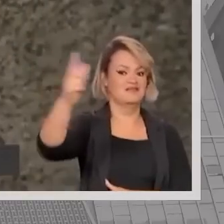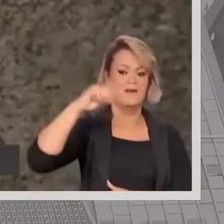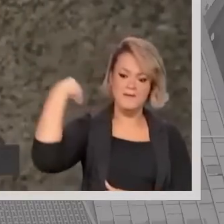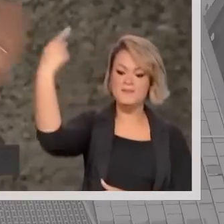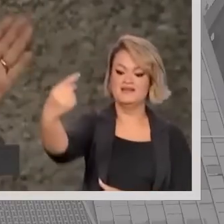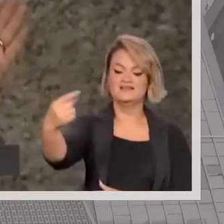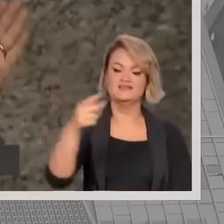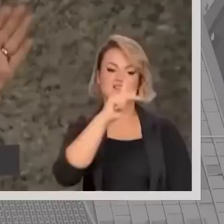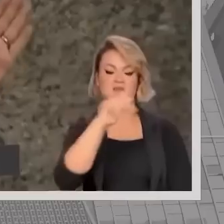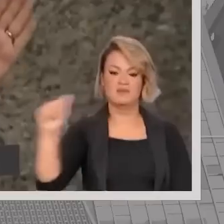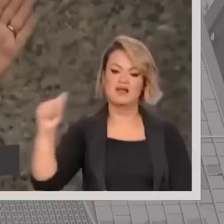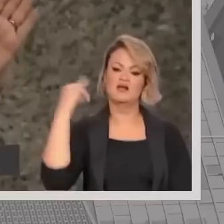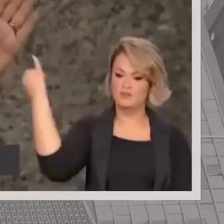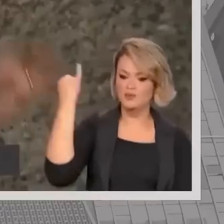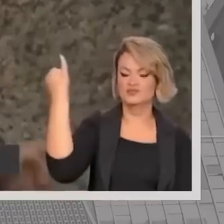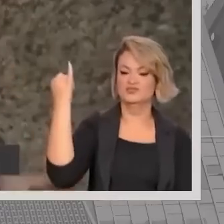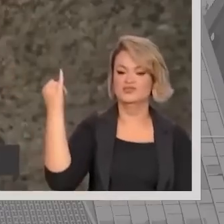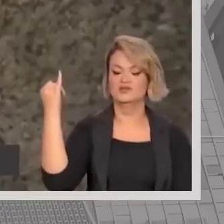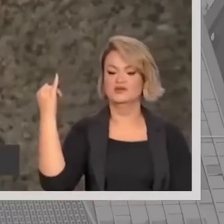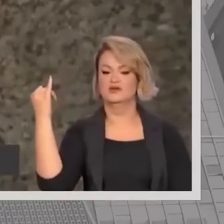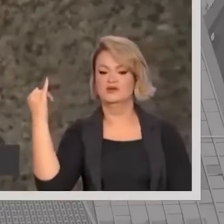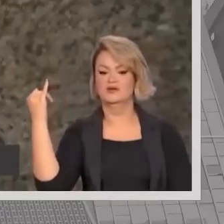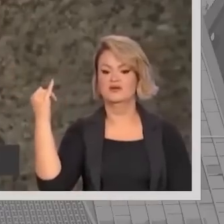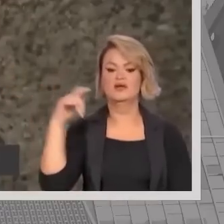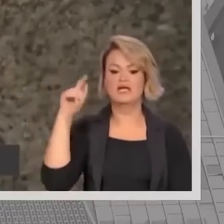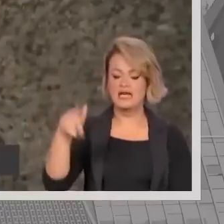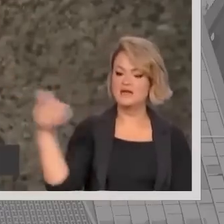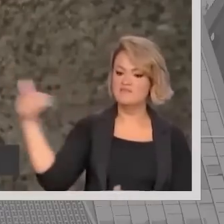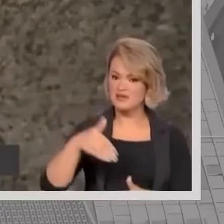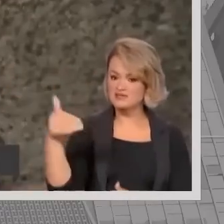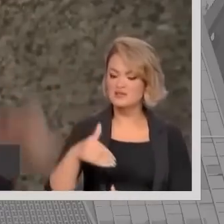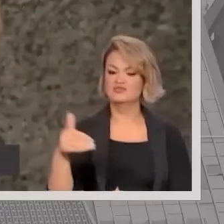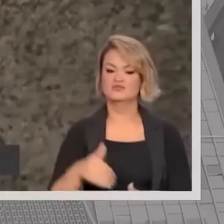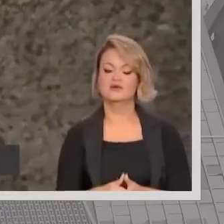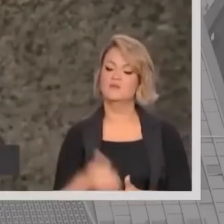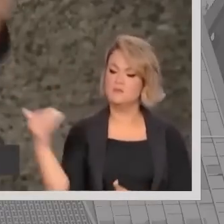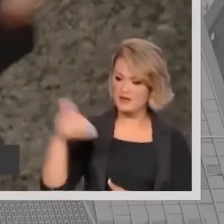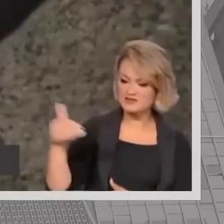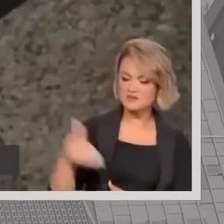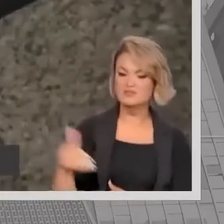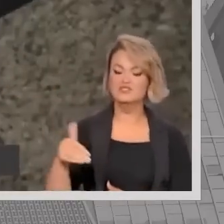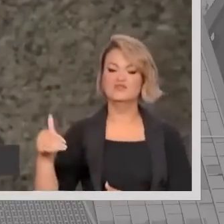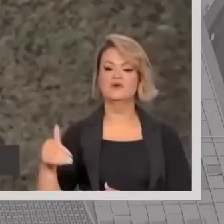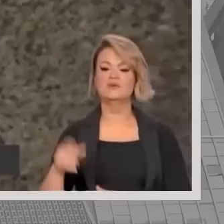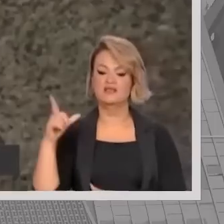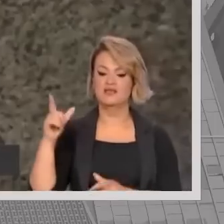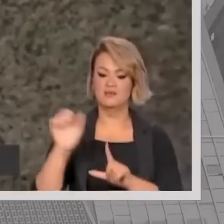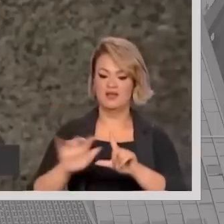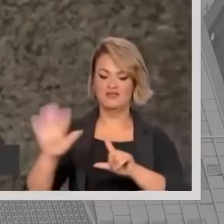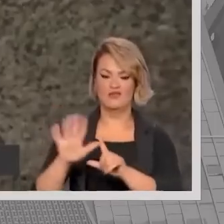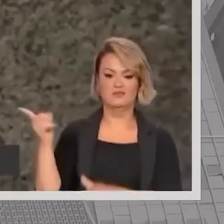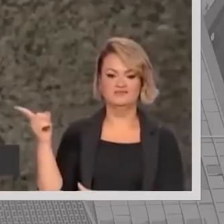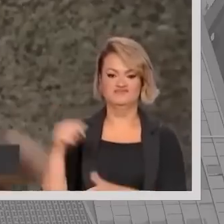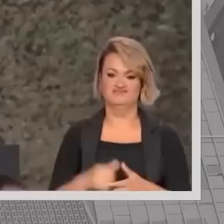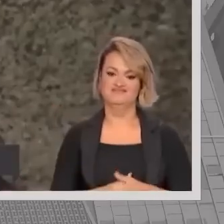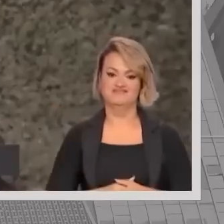em produção estatal de embarcações e aeronaves, 4,7 bi. Rota 2030, que